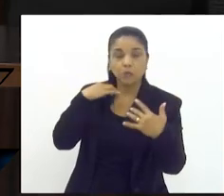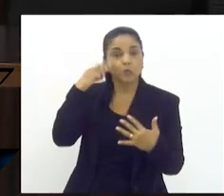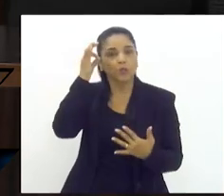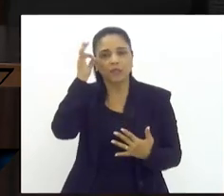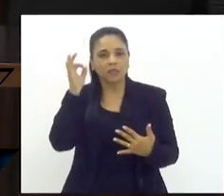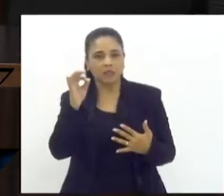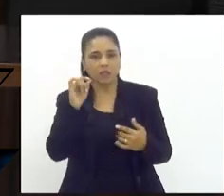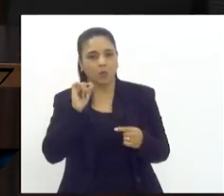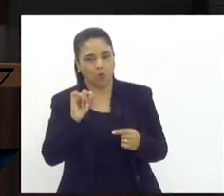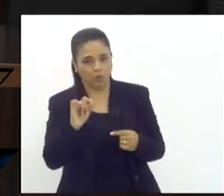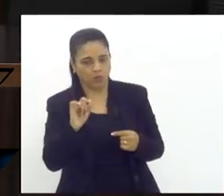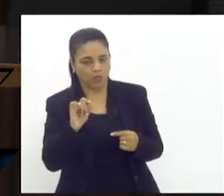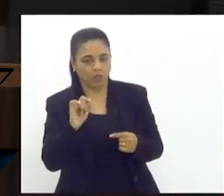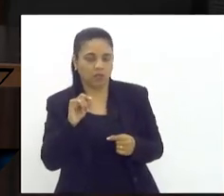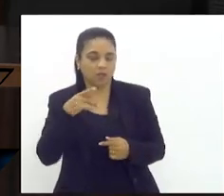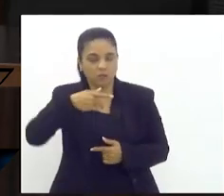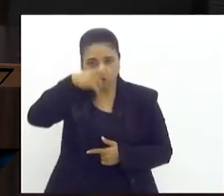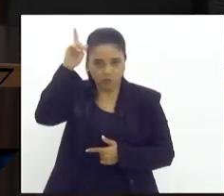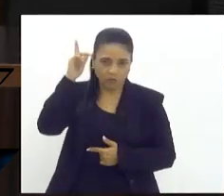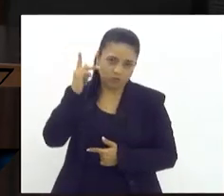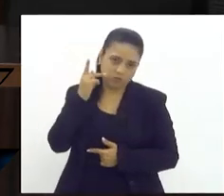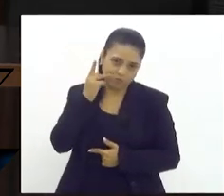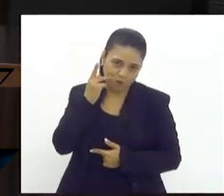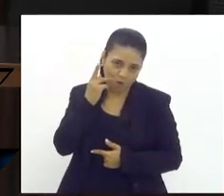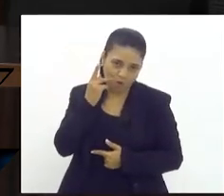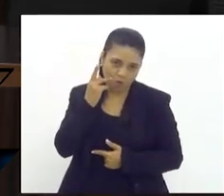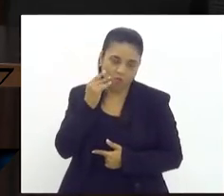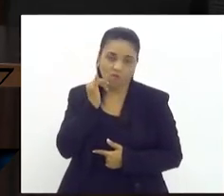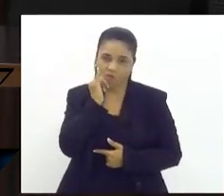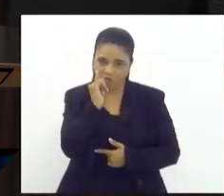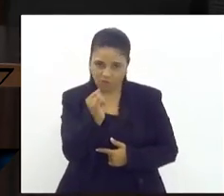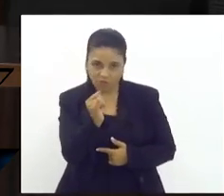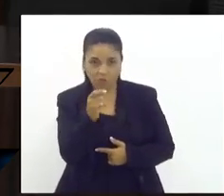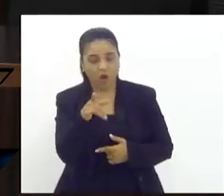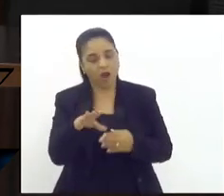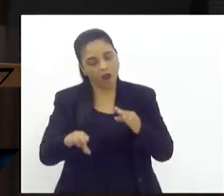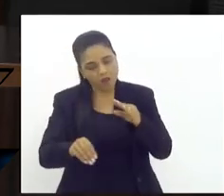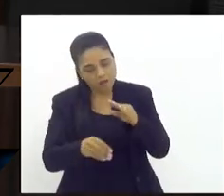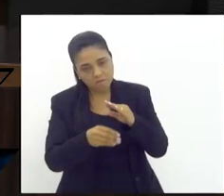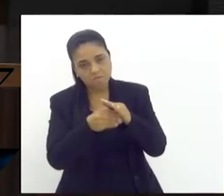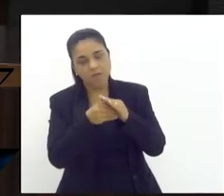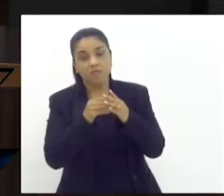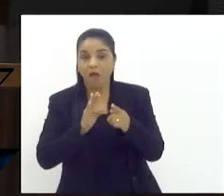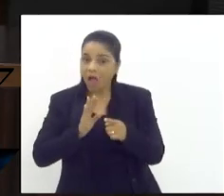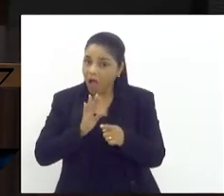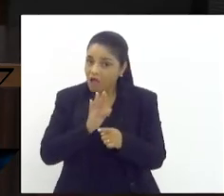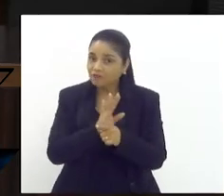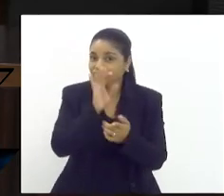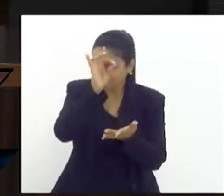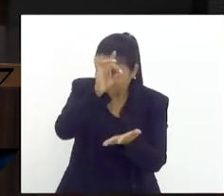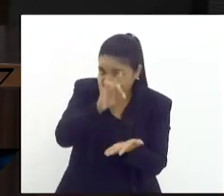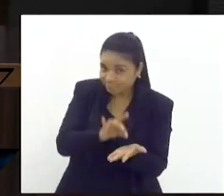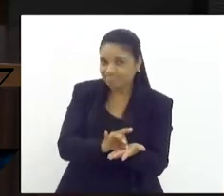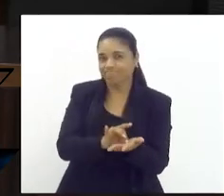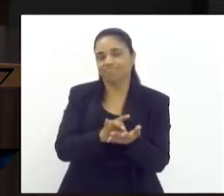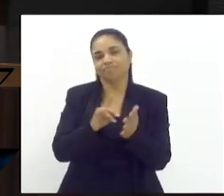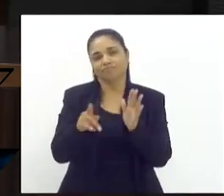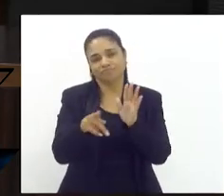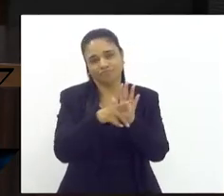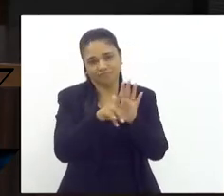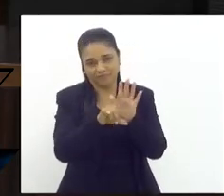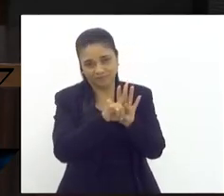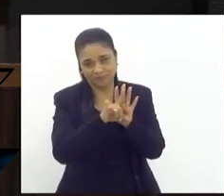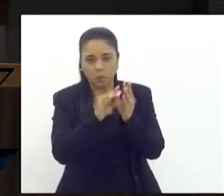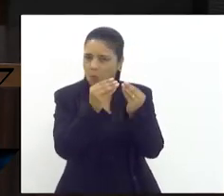colocação foi no destaque do deputado Luiz Paulo que a emenda realmente a emenda dele contribui para o projeto não prejudica